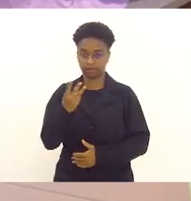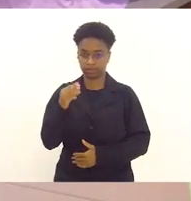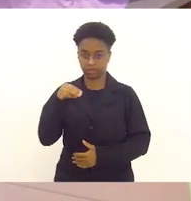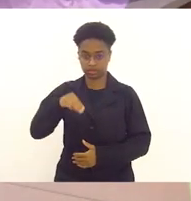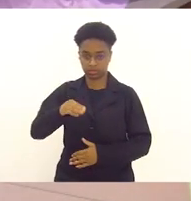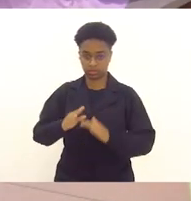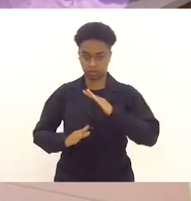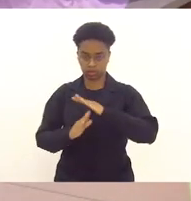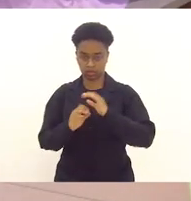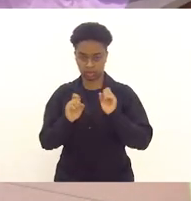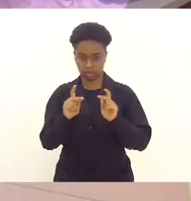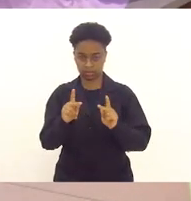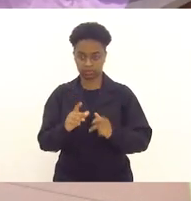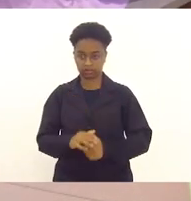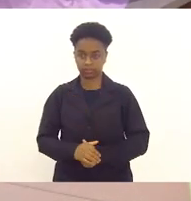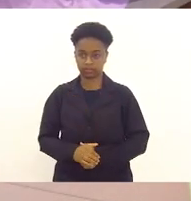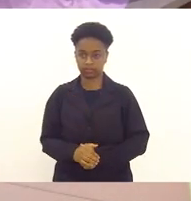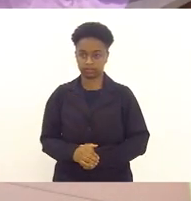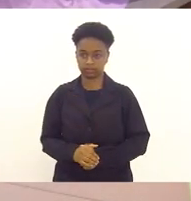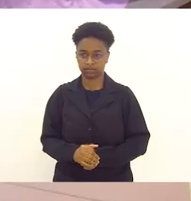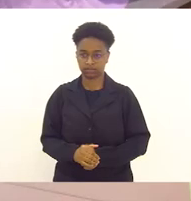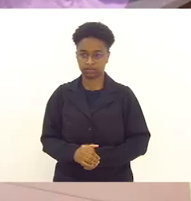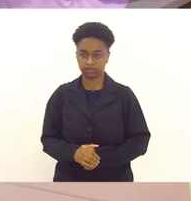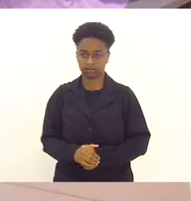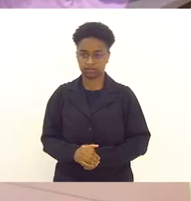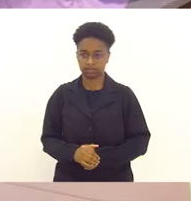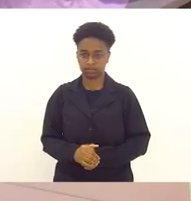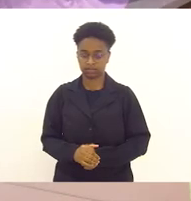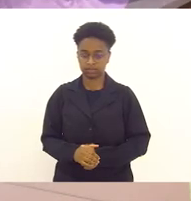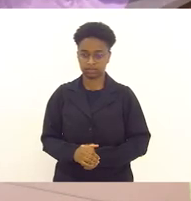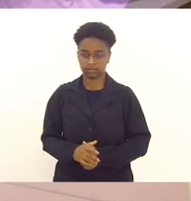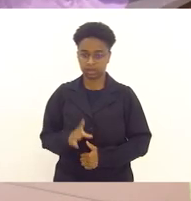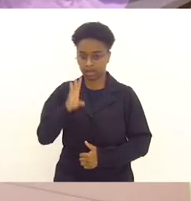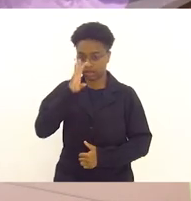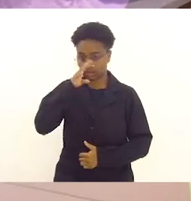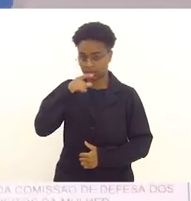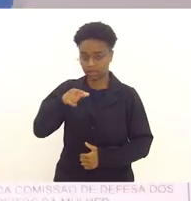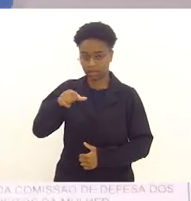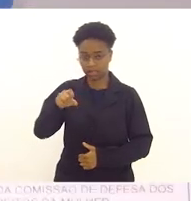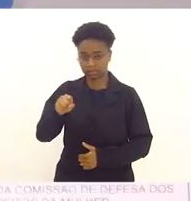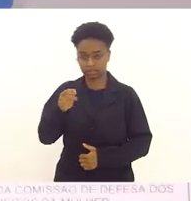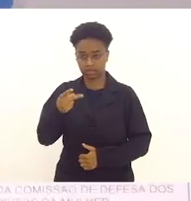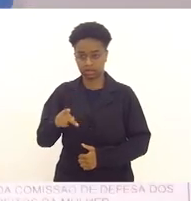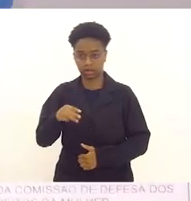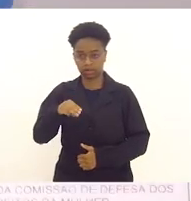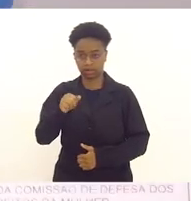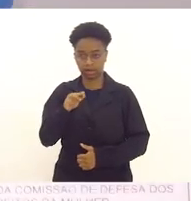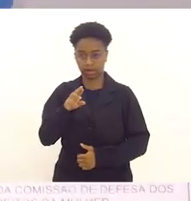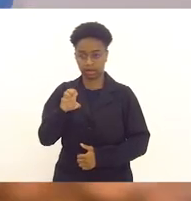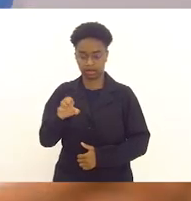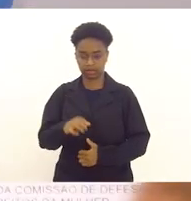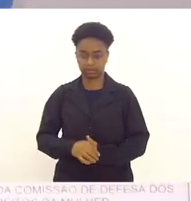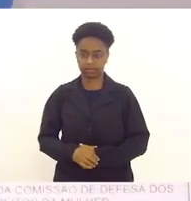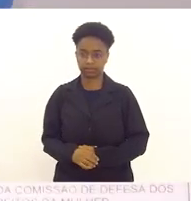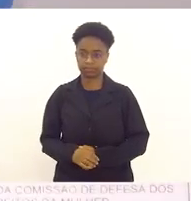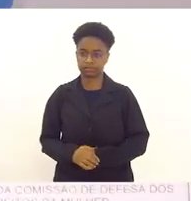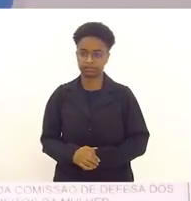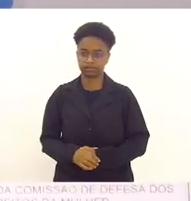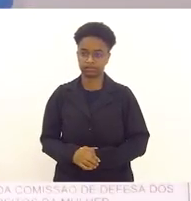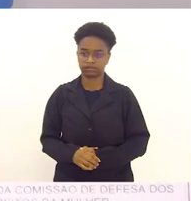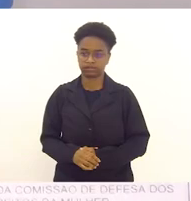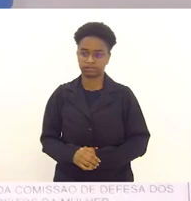três minutos resistência lésbica da Maré 3 minutos por favor